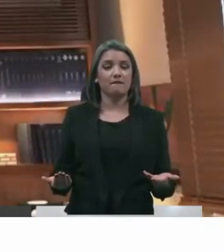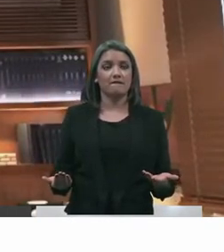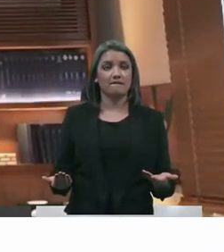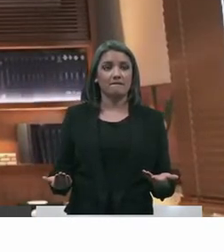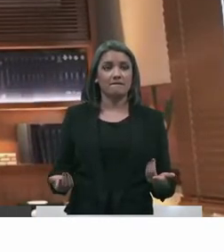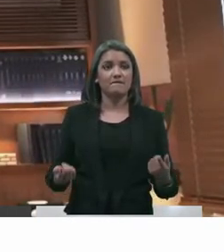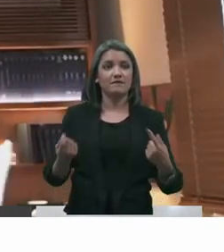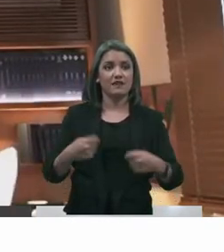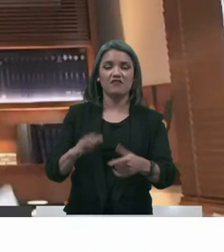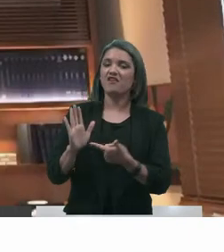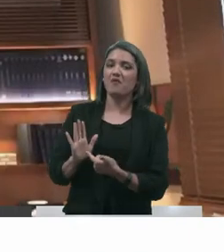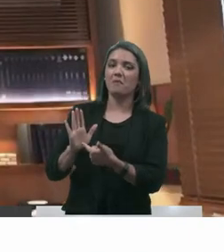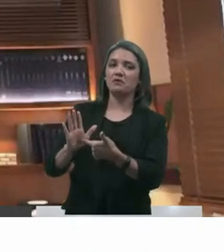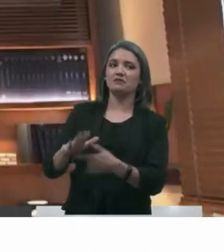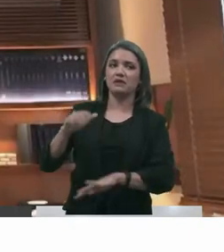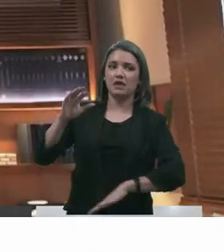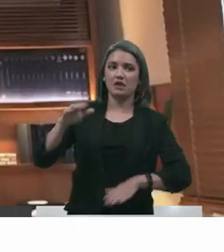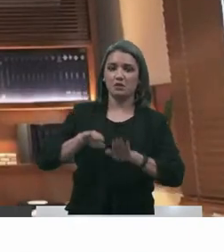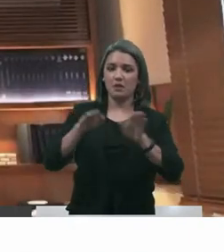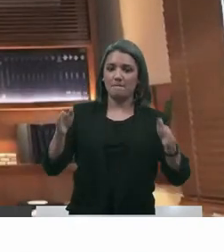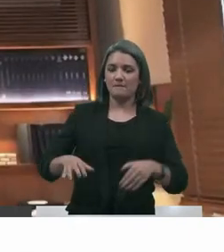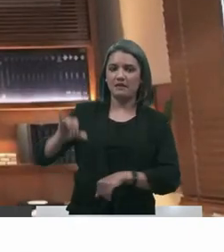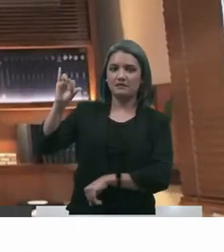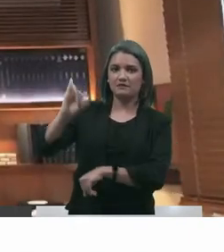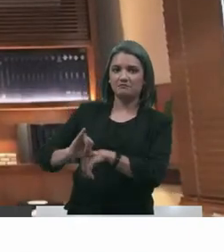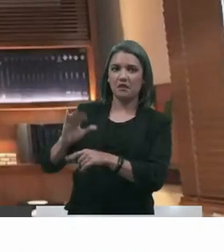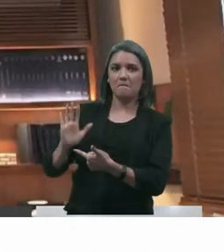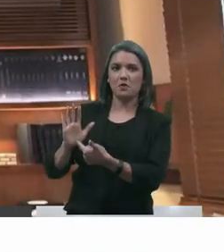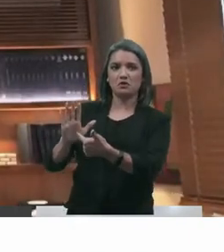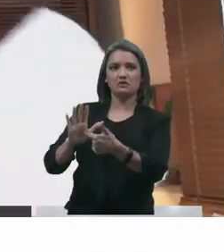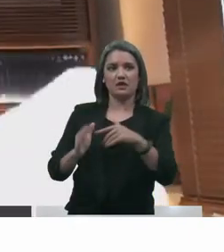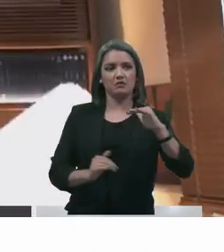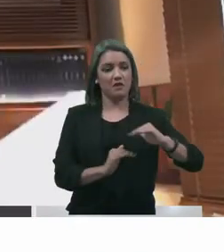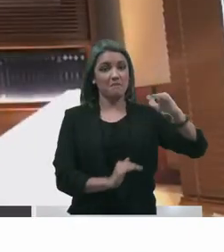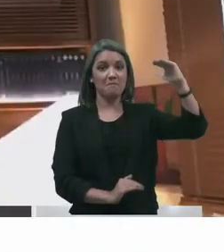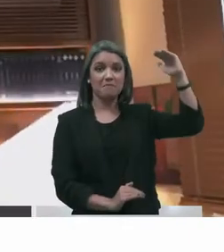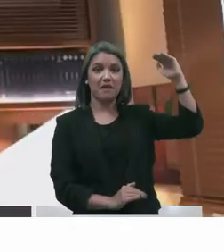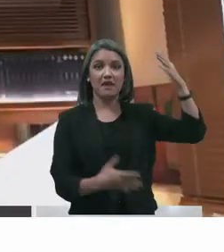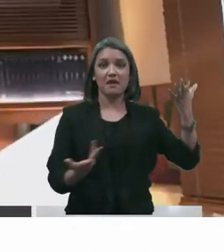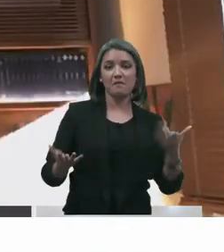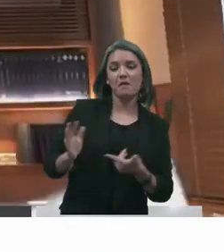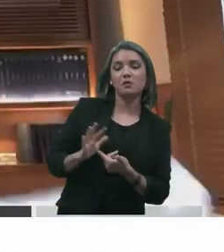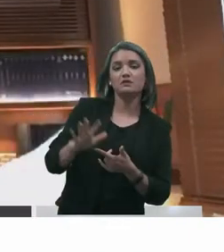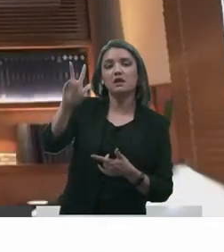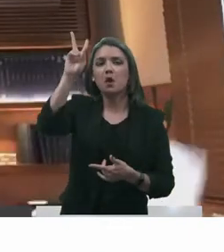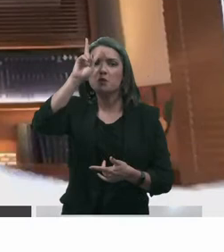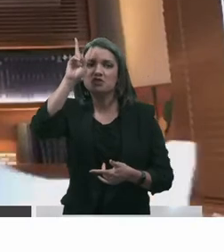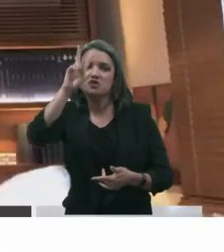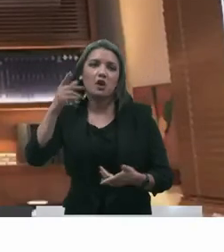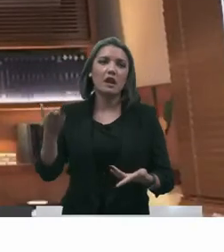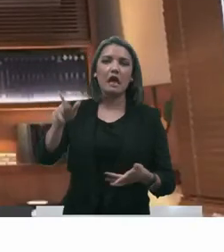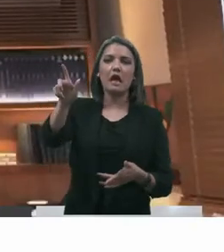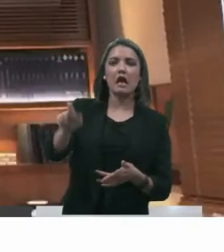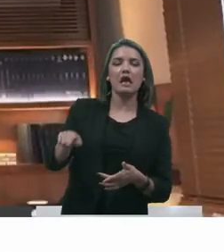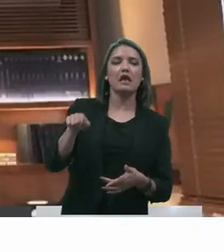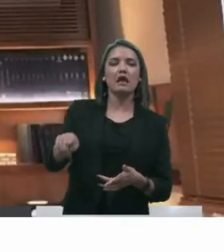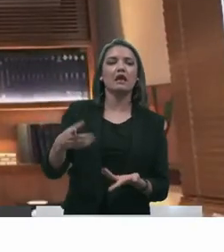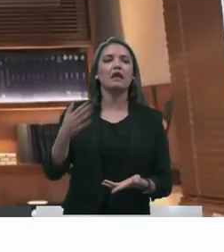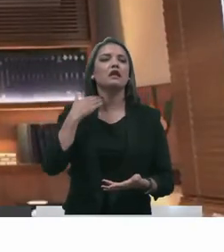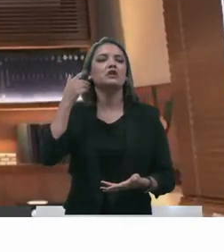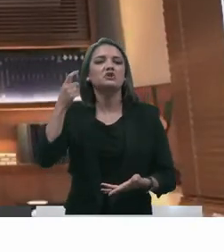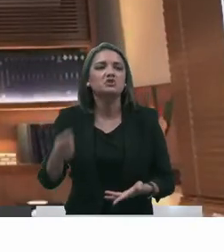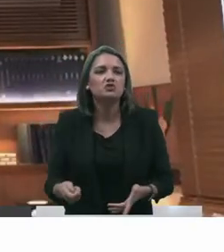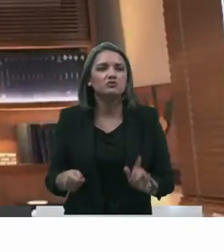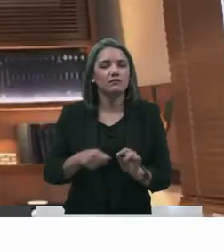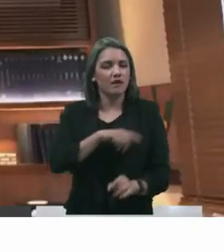a estatueta de mesa e a estatueta em pé para criar a história de que o magistrado teria atuado com má